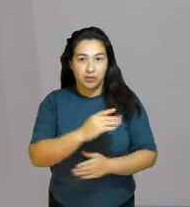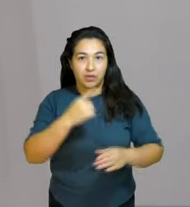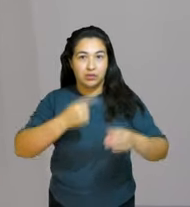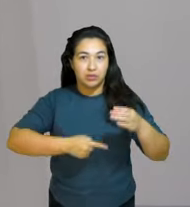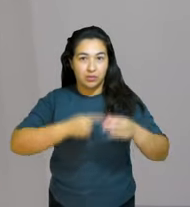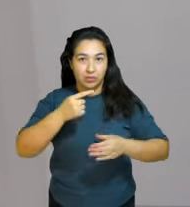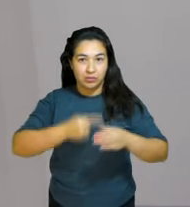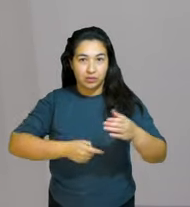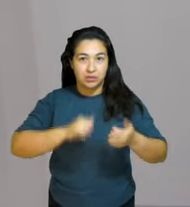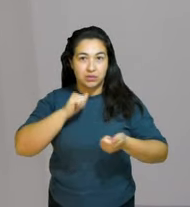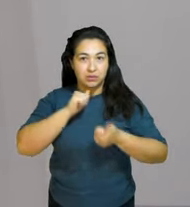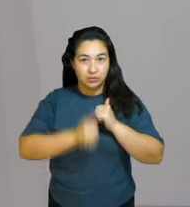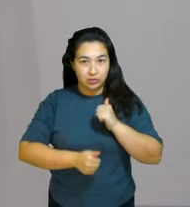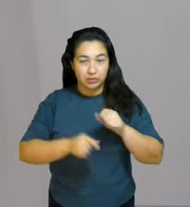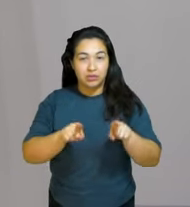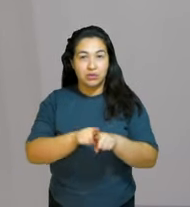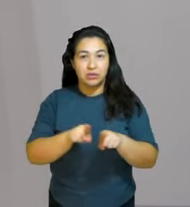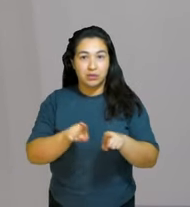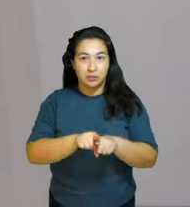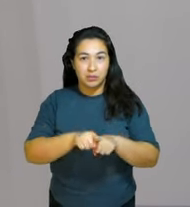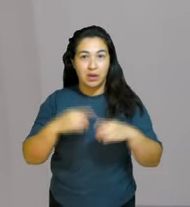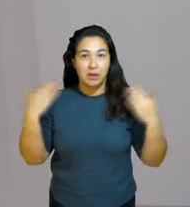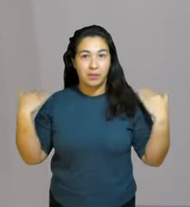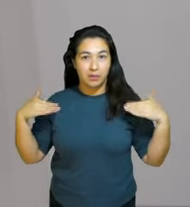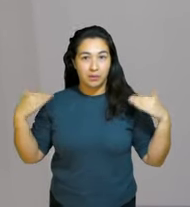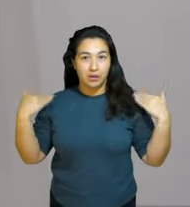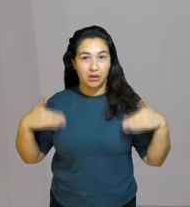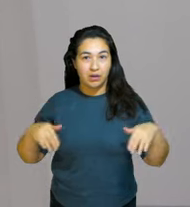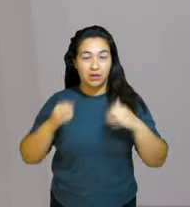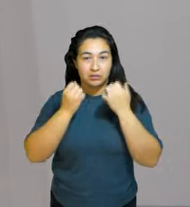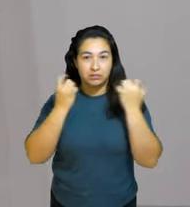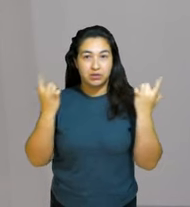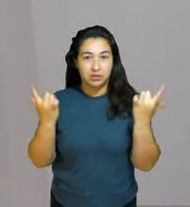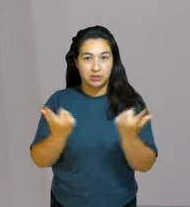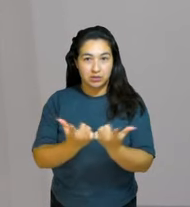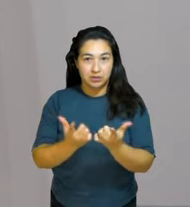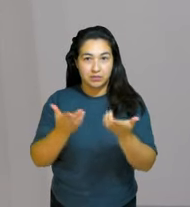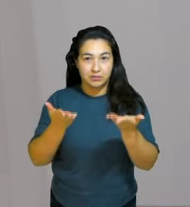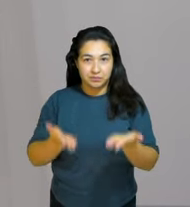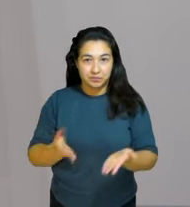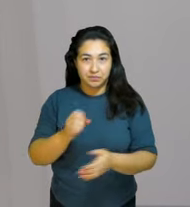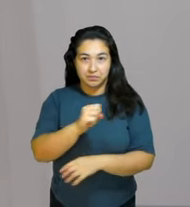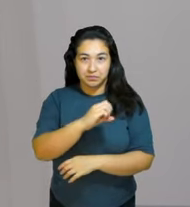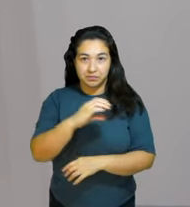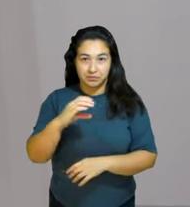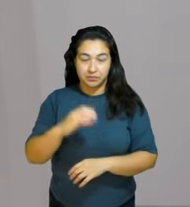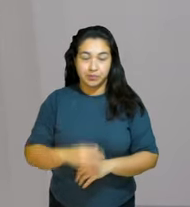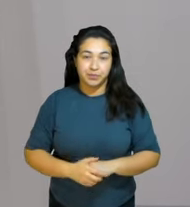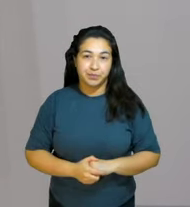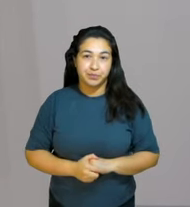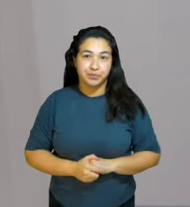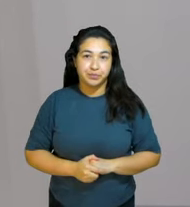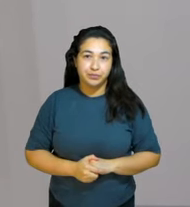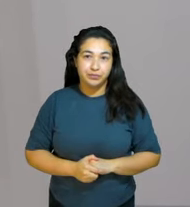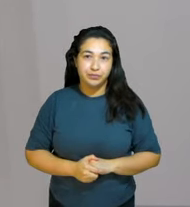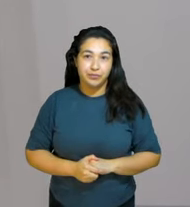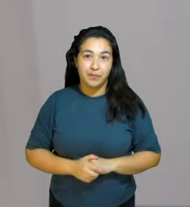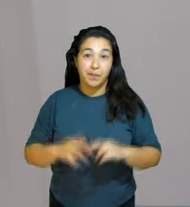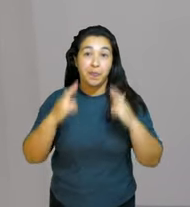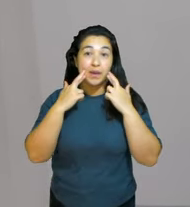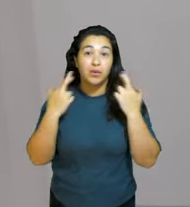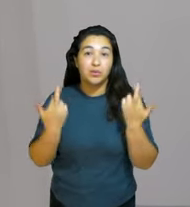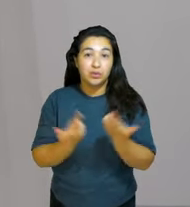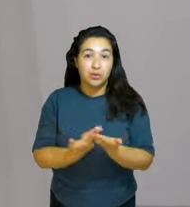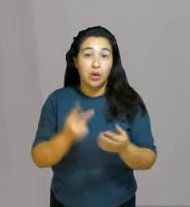Comissão de Esporte e Lazer da Assembleia Legislativa de Santa Catarina. Esta audiência tem